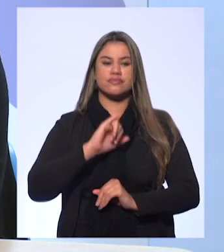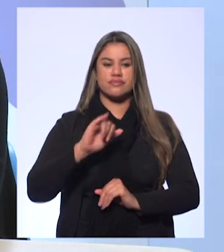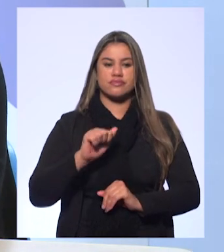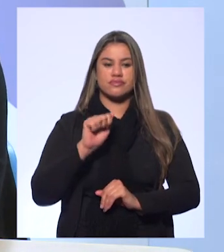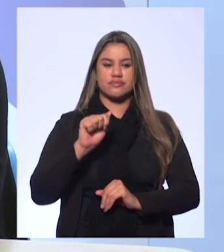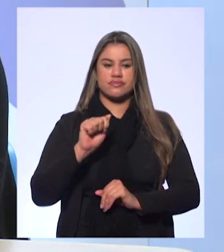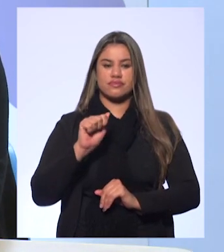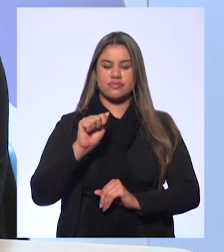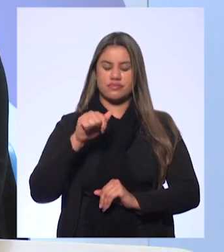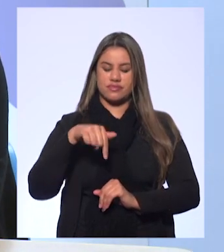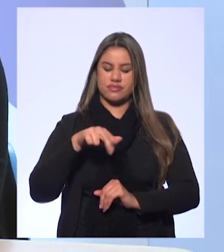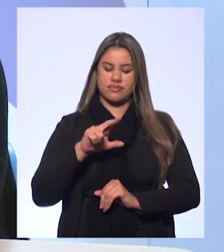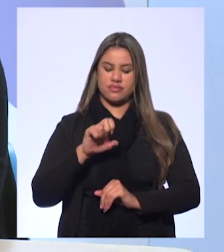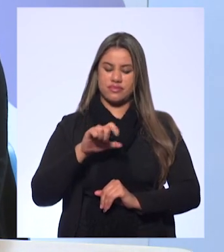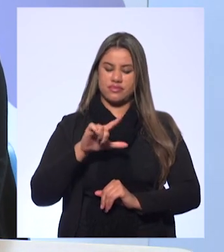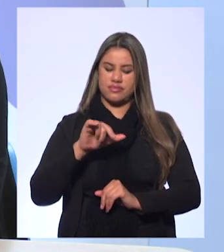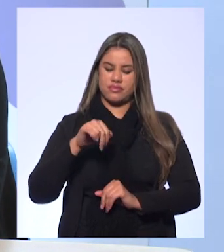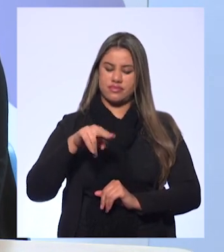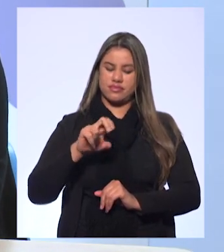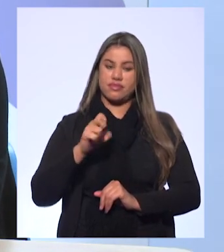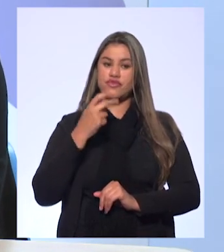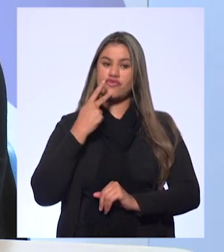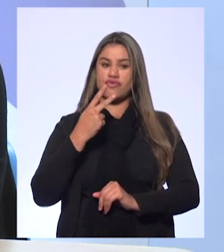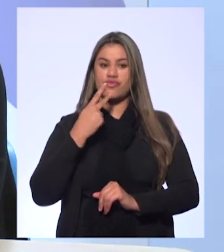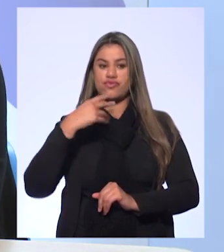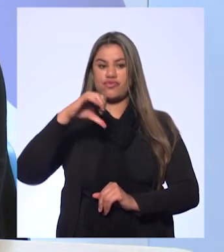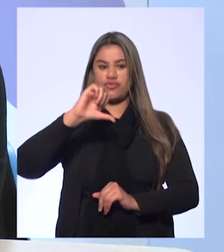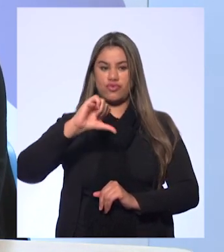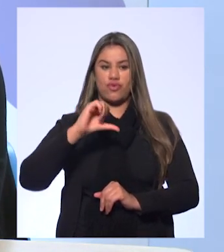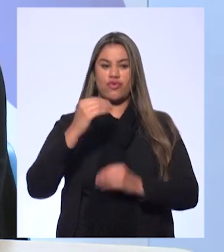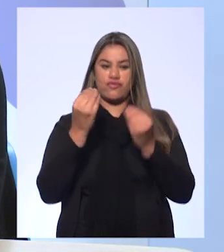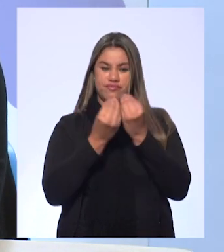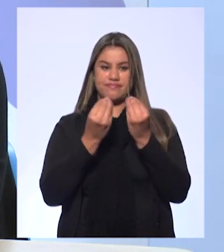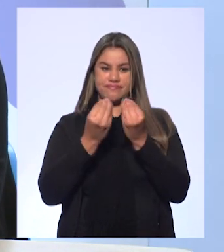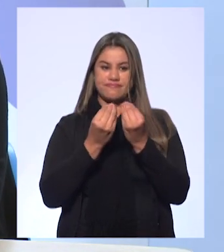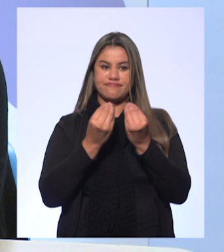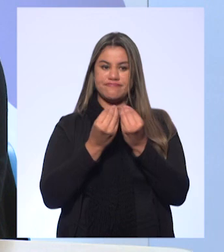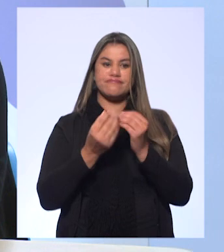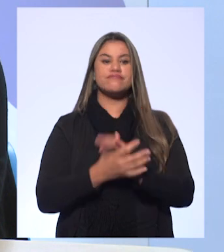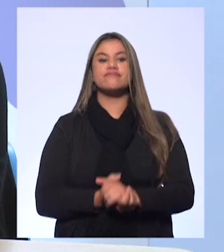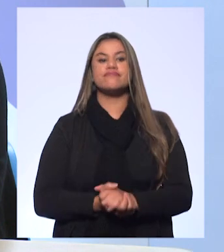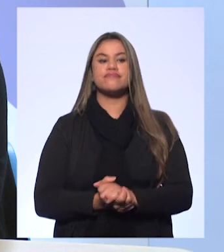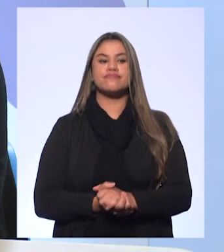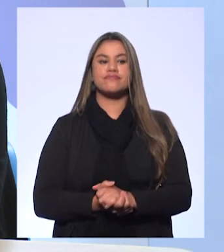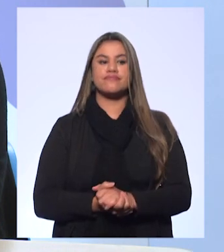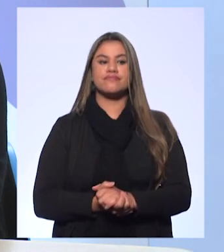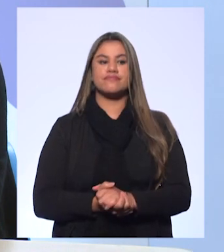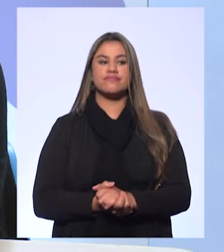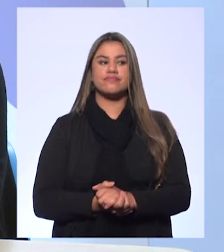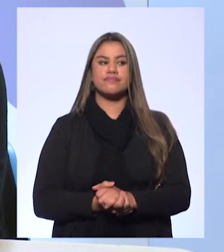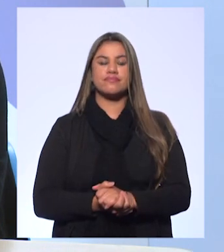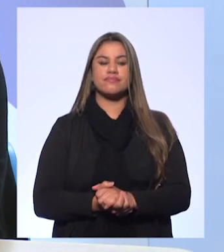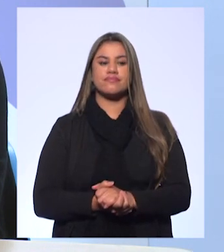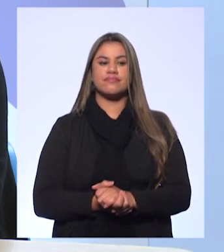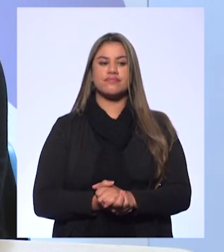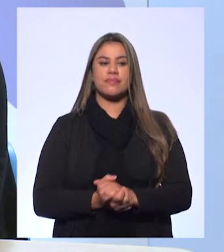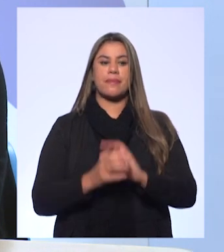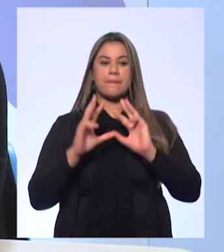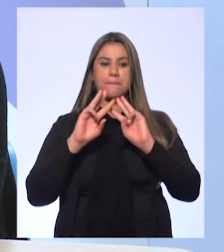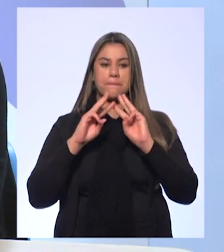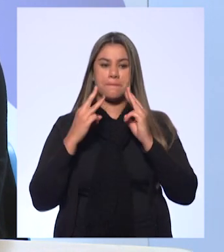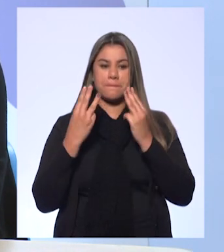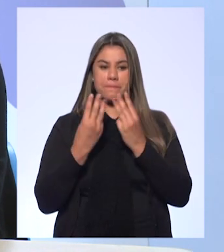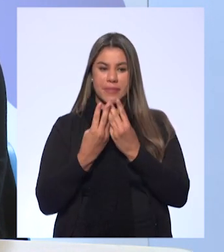disse que 9, então quantidade de moléculas, né? Uhum. Disse que